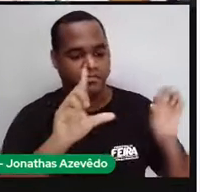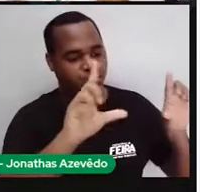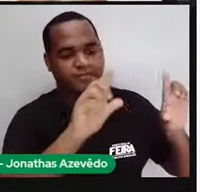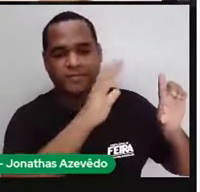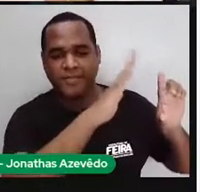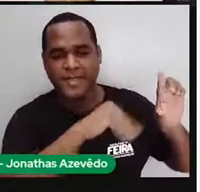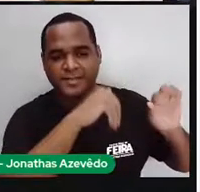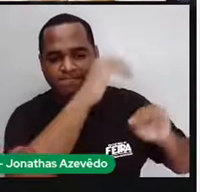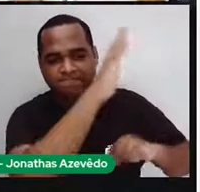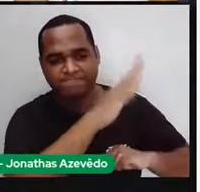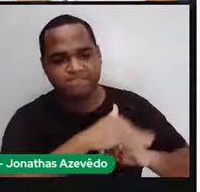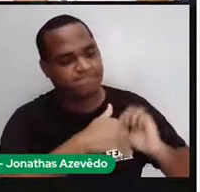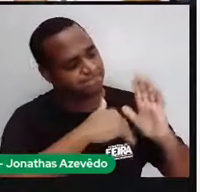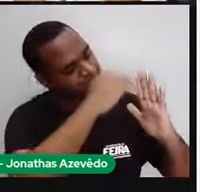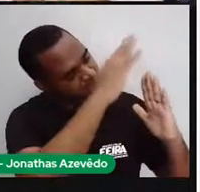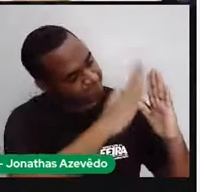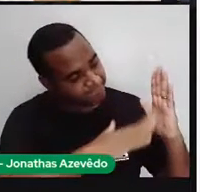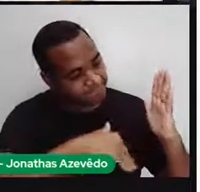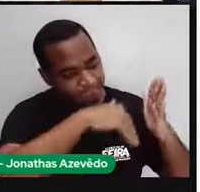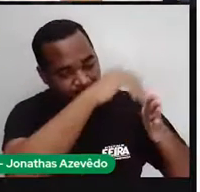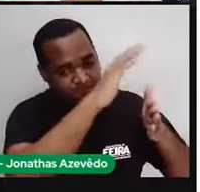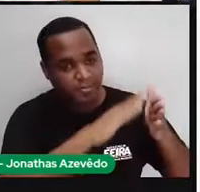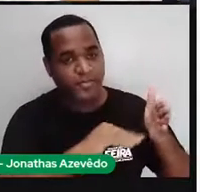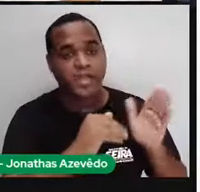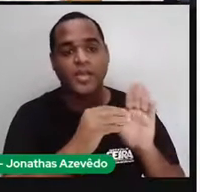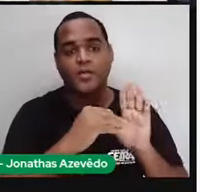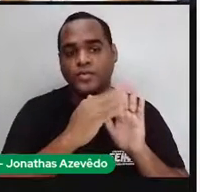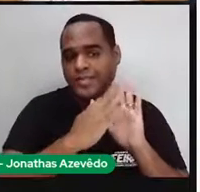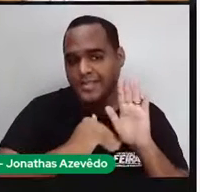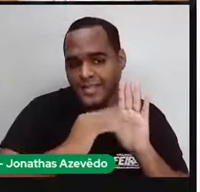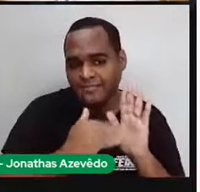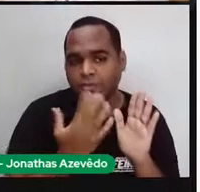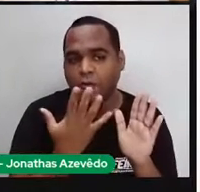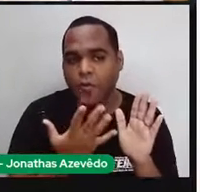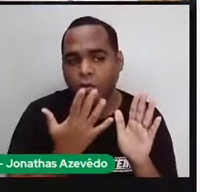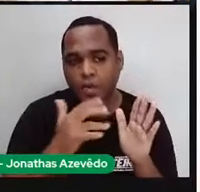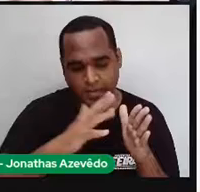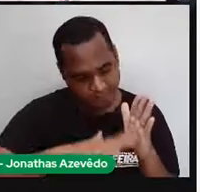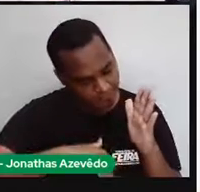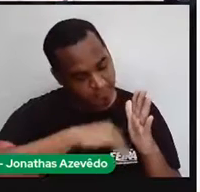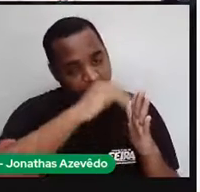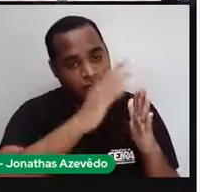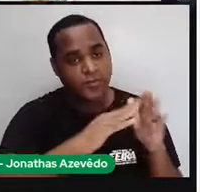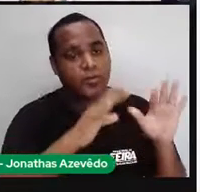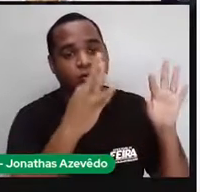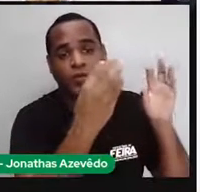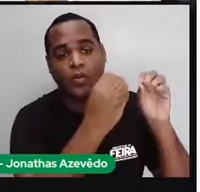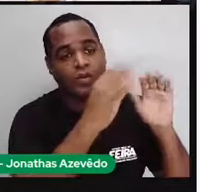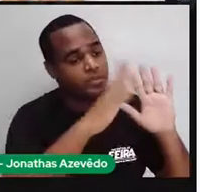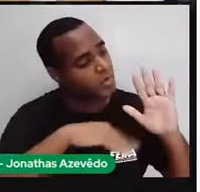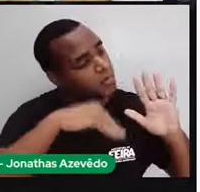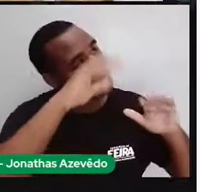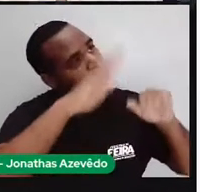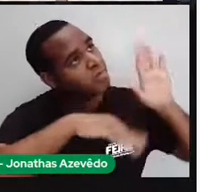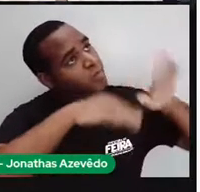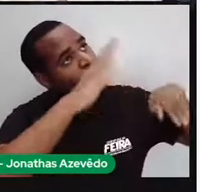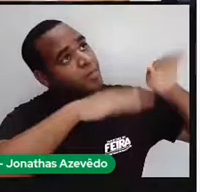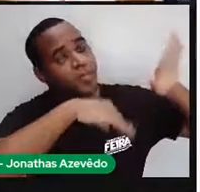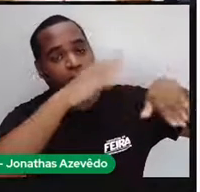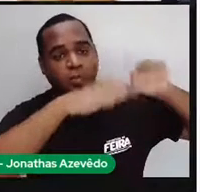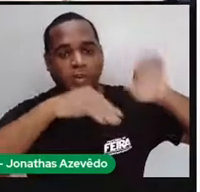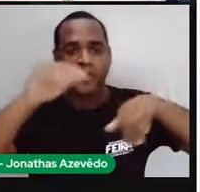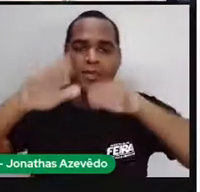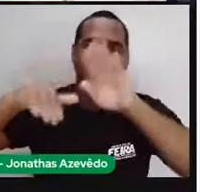pintar aquela parede com tinta vai forrar aquela parede de tinta vai cobrir aquela parede de tinta é